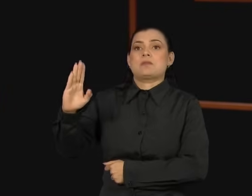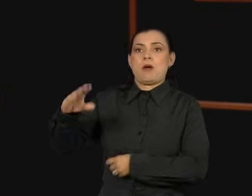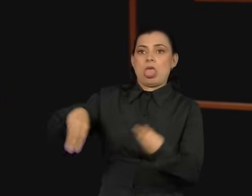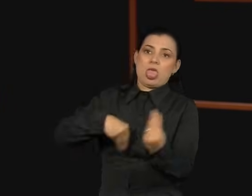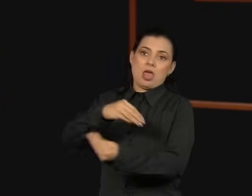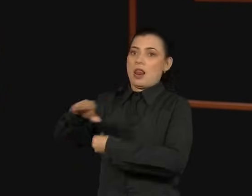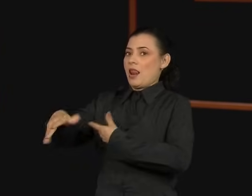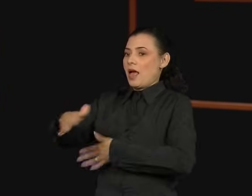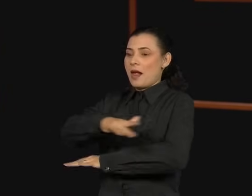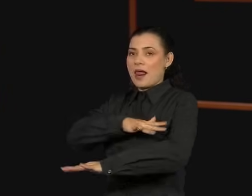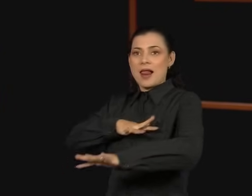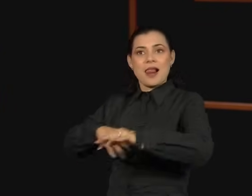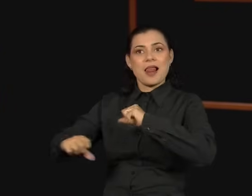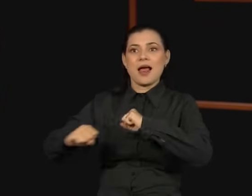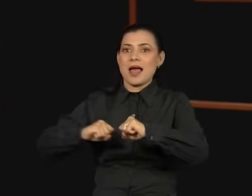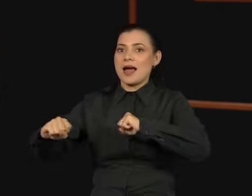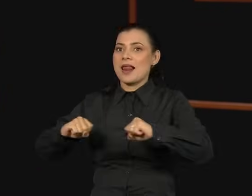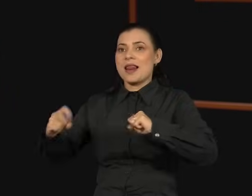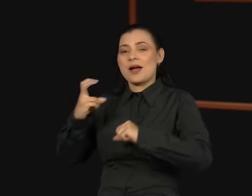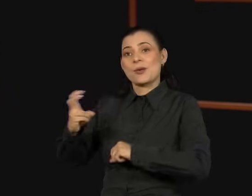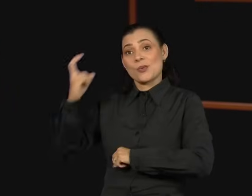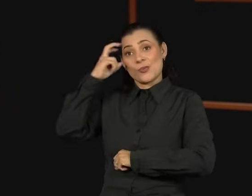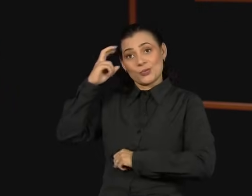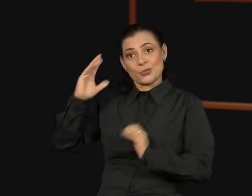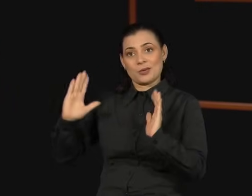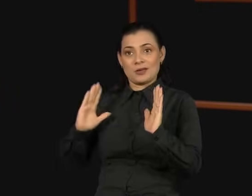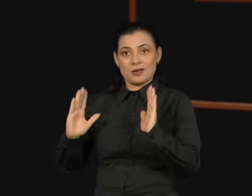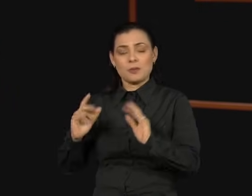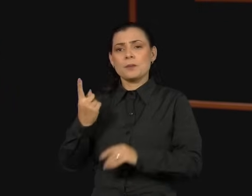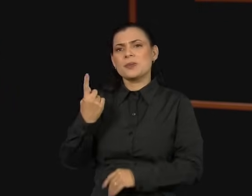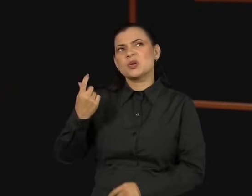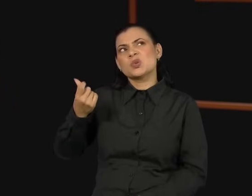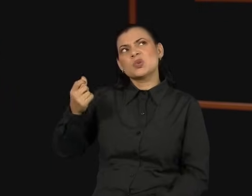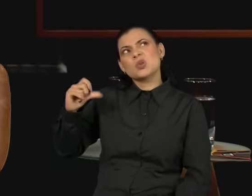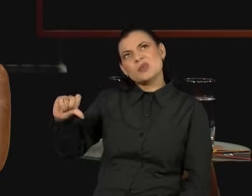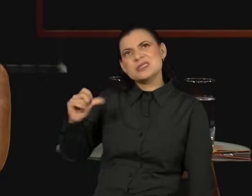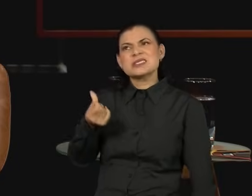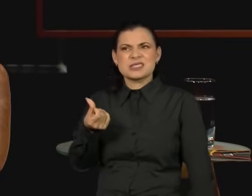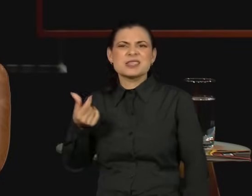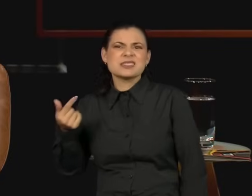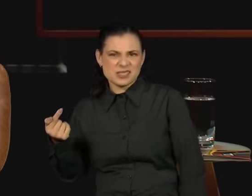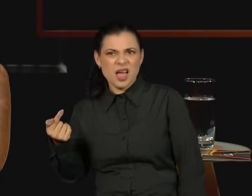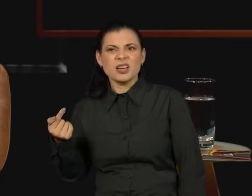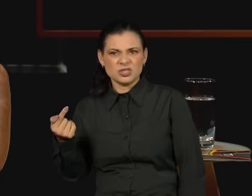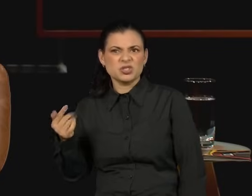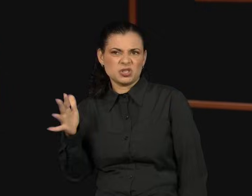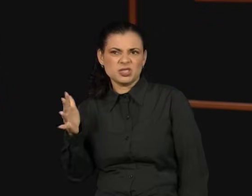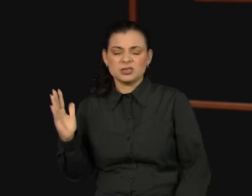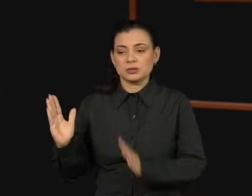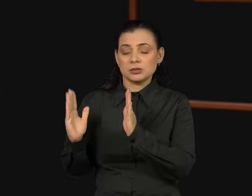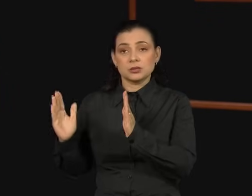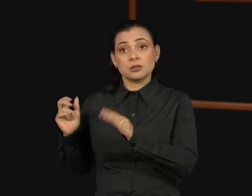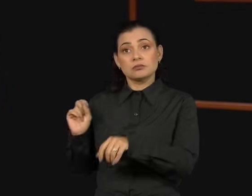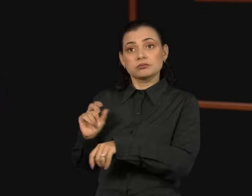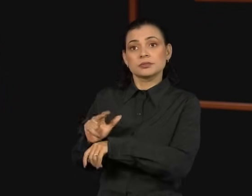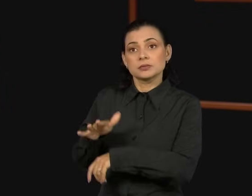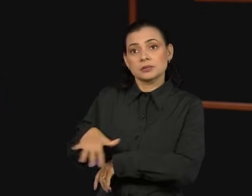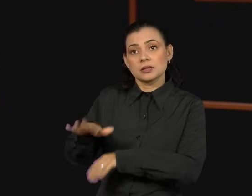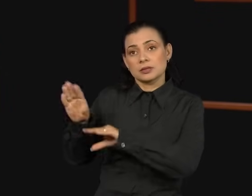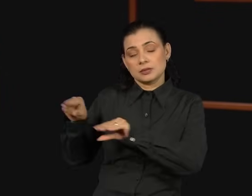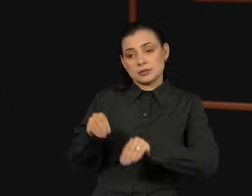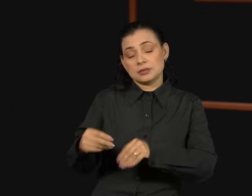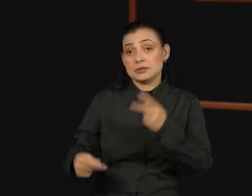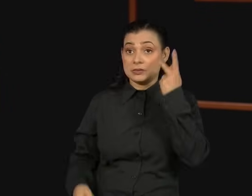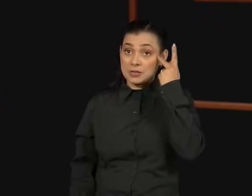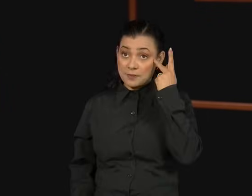do redemoinho cultural do período. Eu acho que em 1967, esse ano em que eu cheguei a São Paulo,